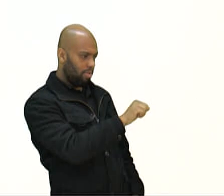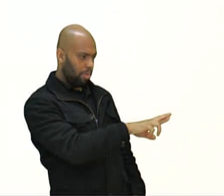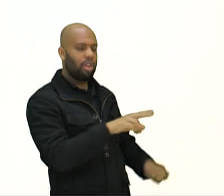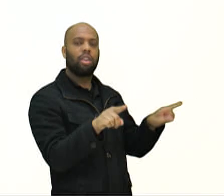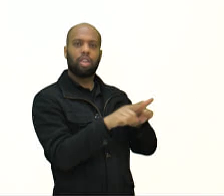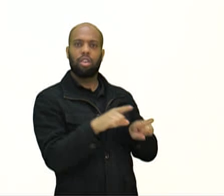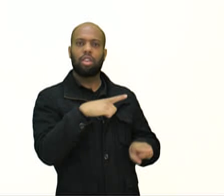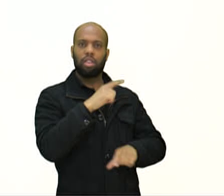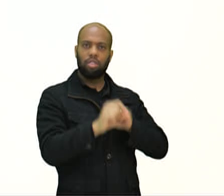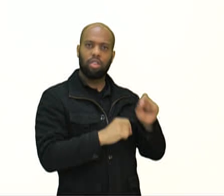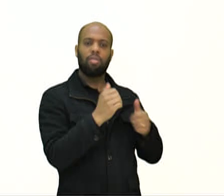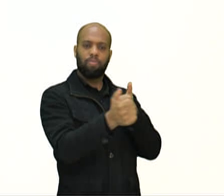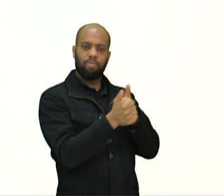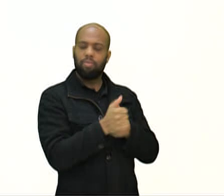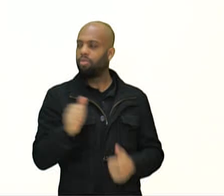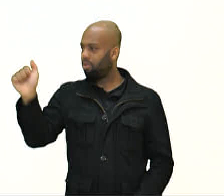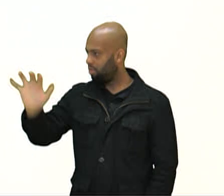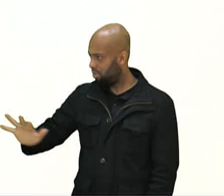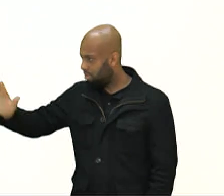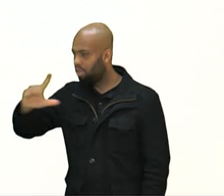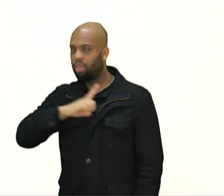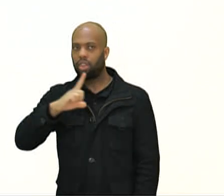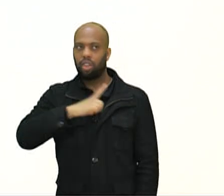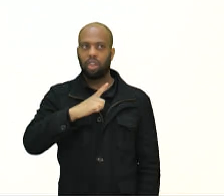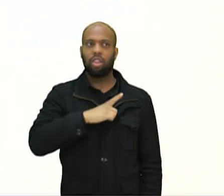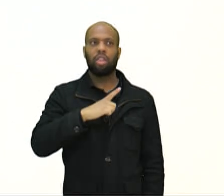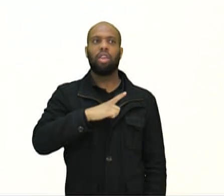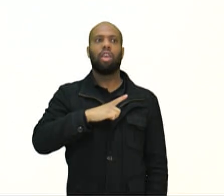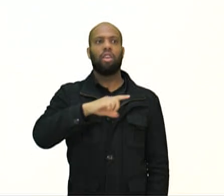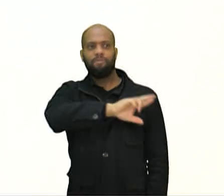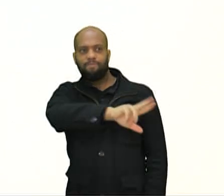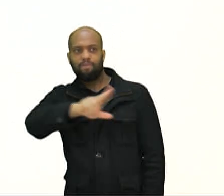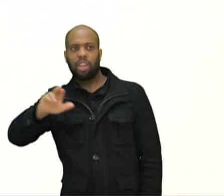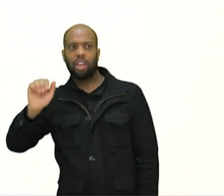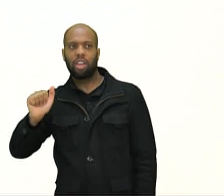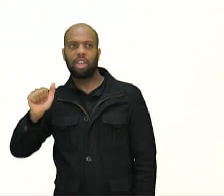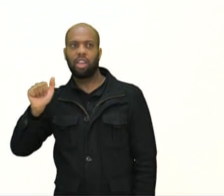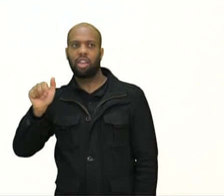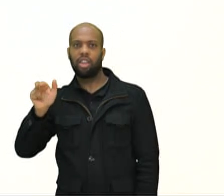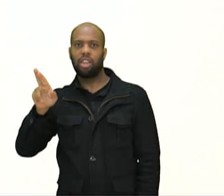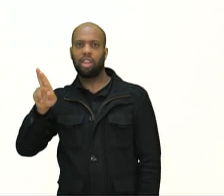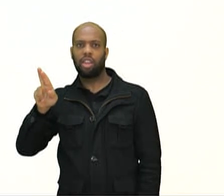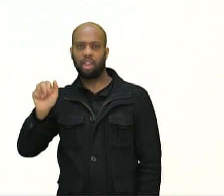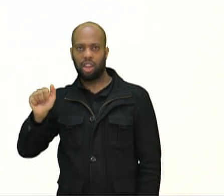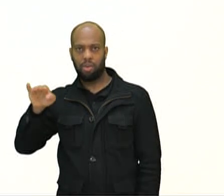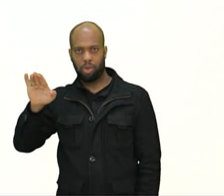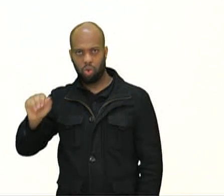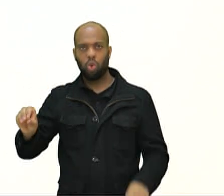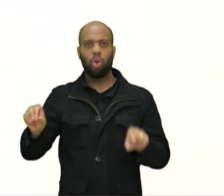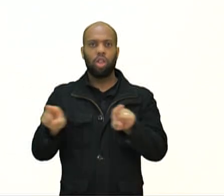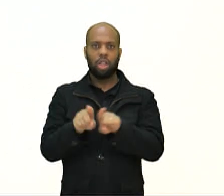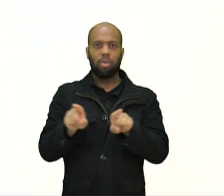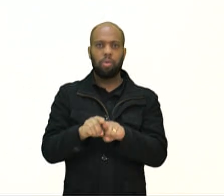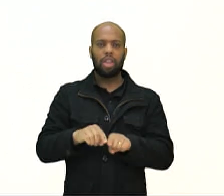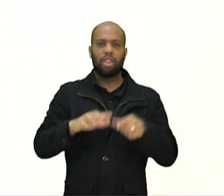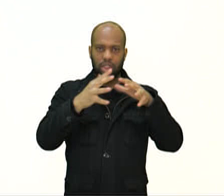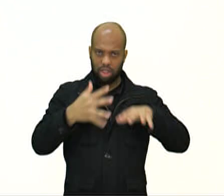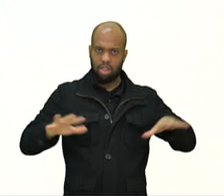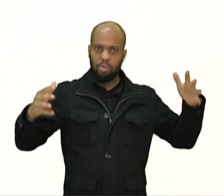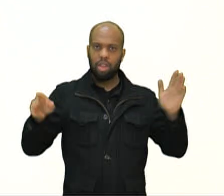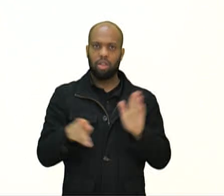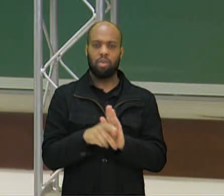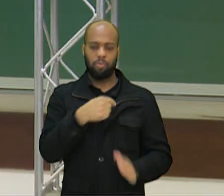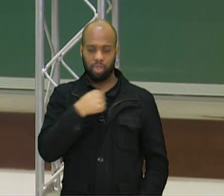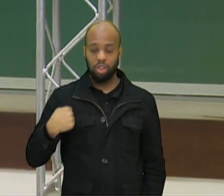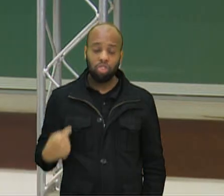banhando o continente asiático. Então nós temos o Mar de Aral, nós temos o Mar Arábico, o Mar da China, um conjunto de mares